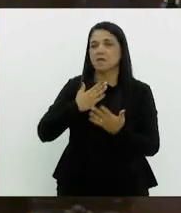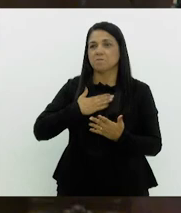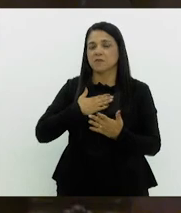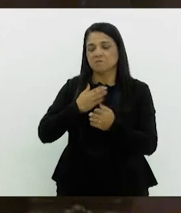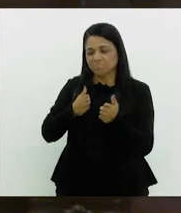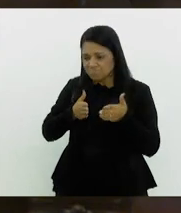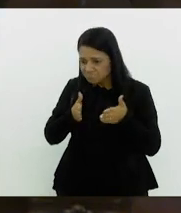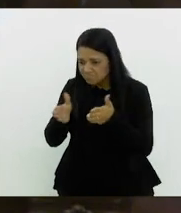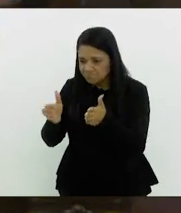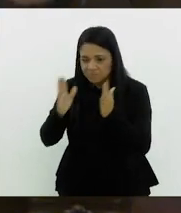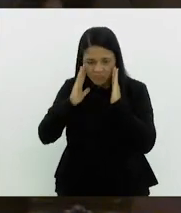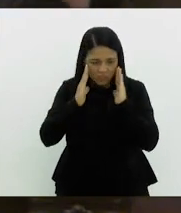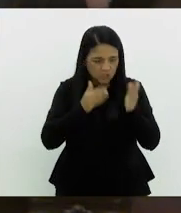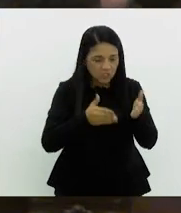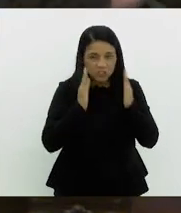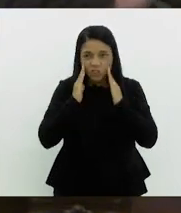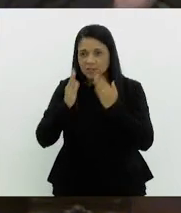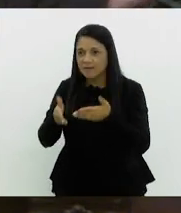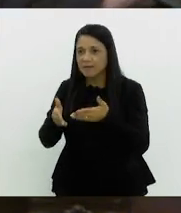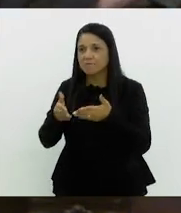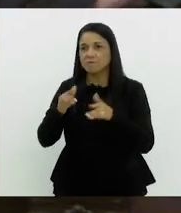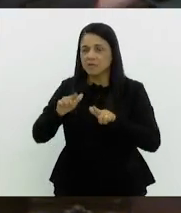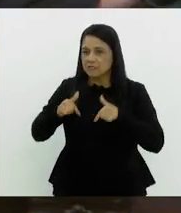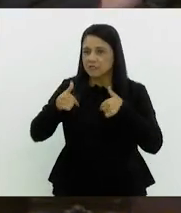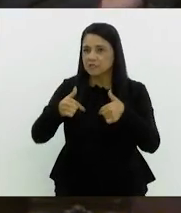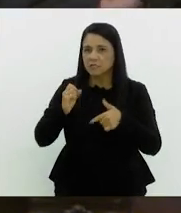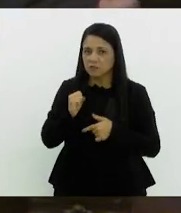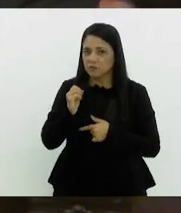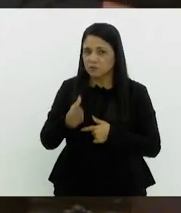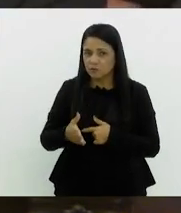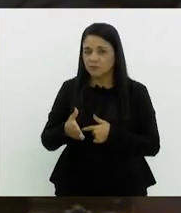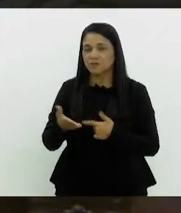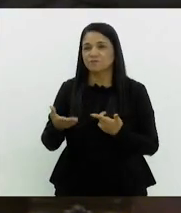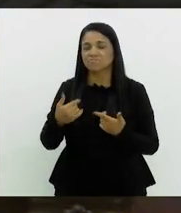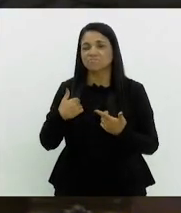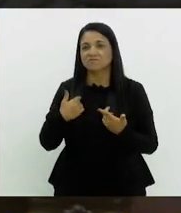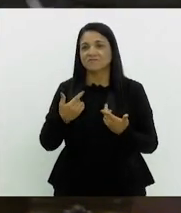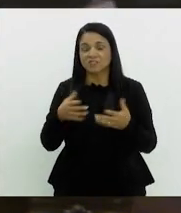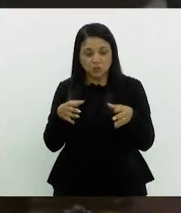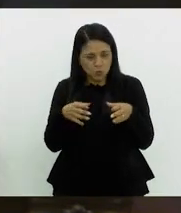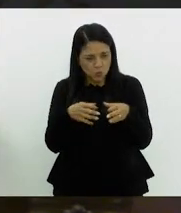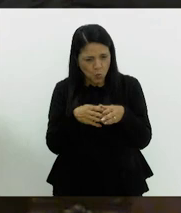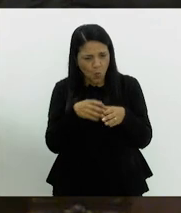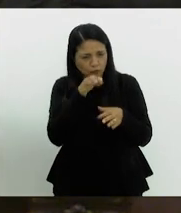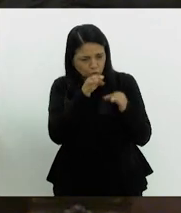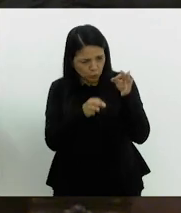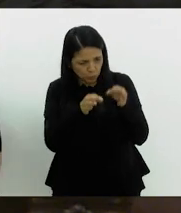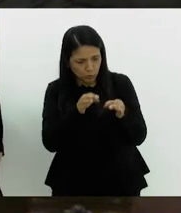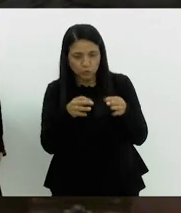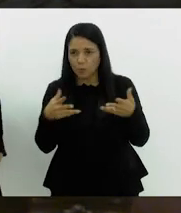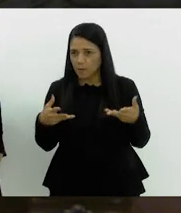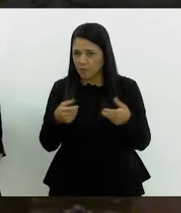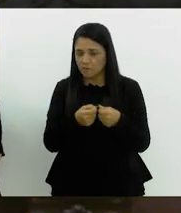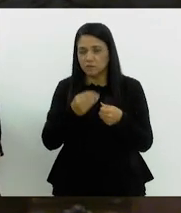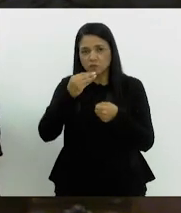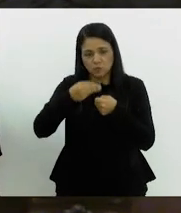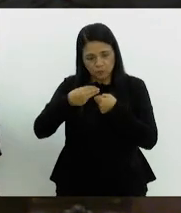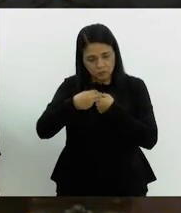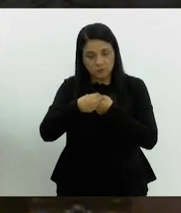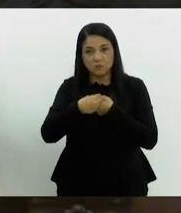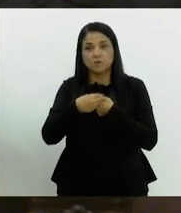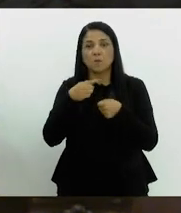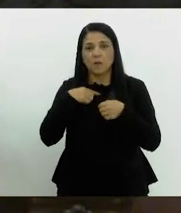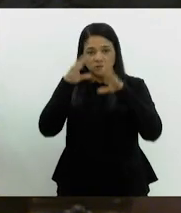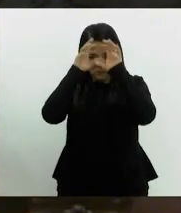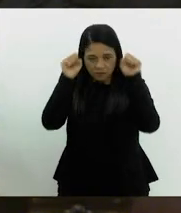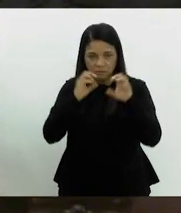direcionar nas minhas ações, apesar de termos ali um corpo jurídico robusto no nosso município, mas o Tribunal de